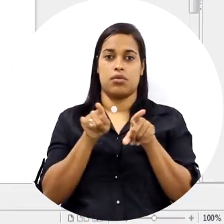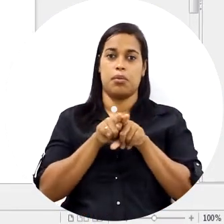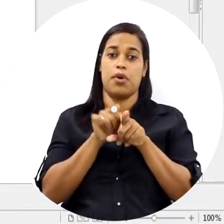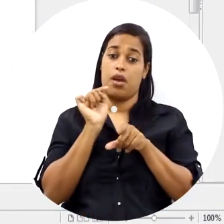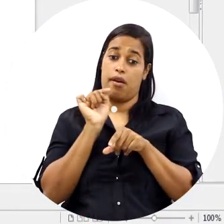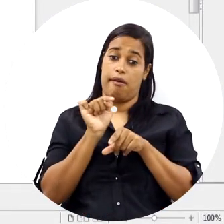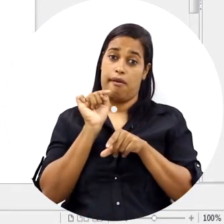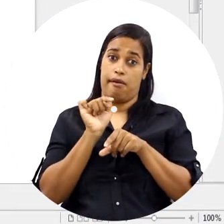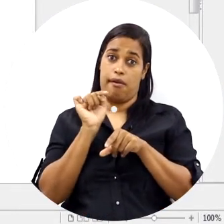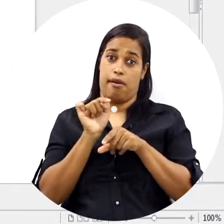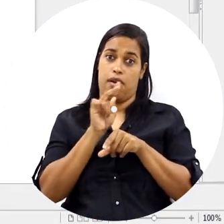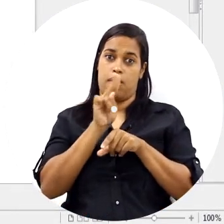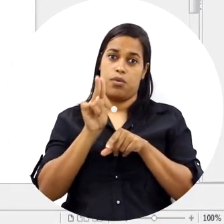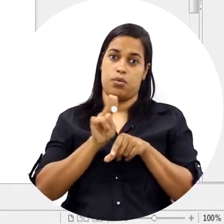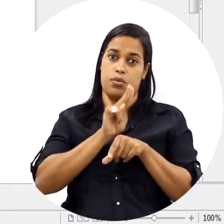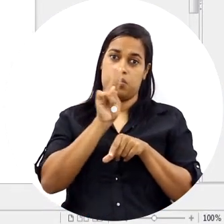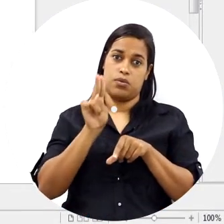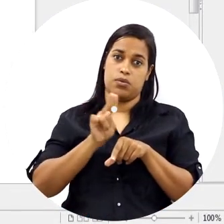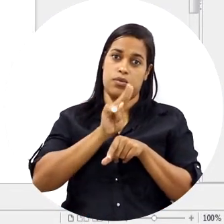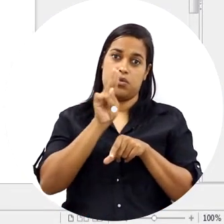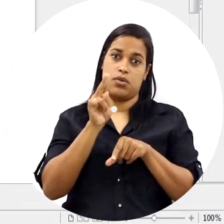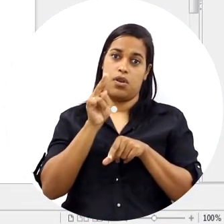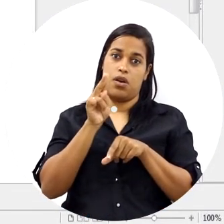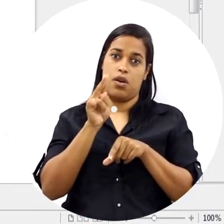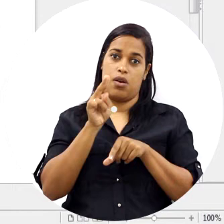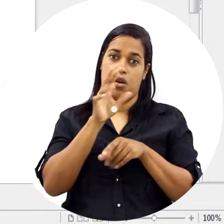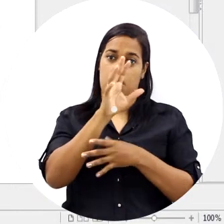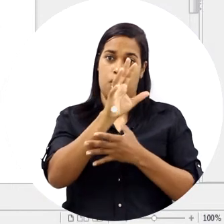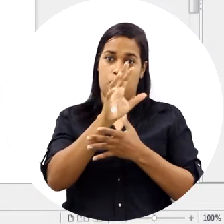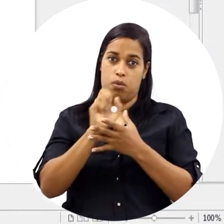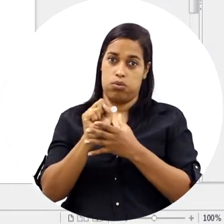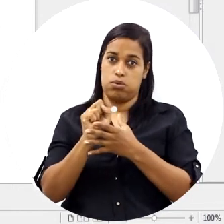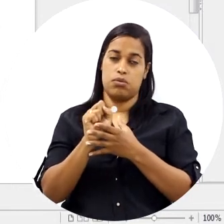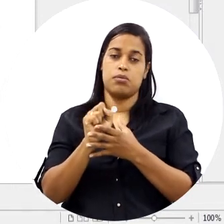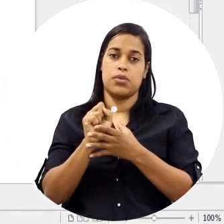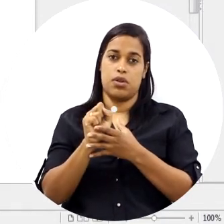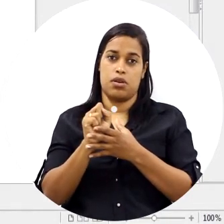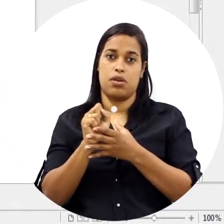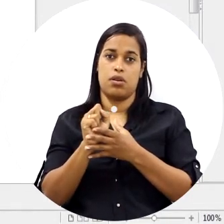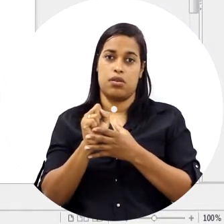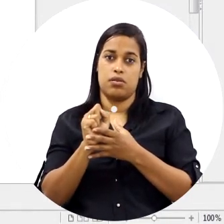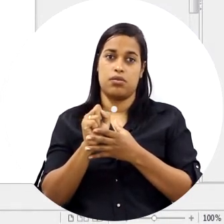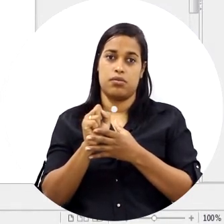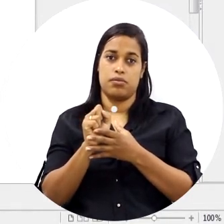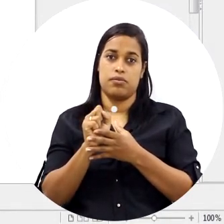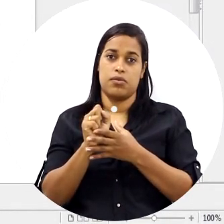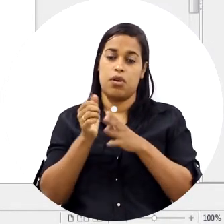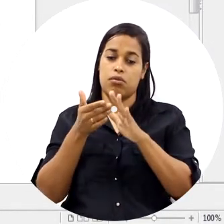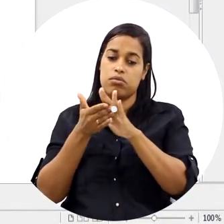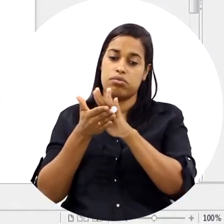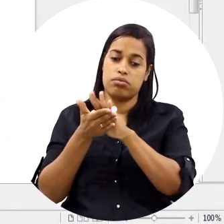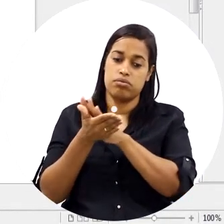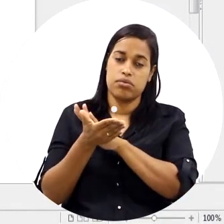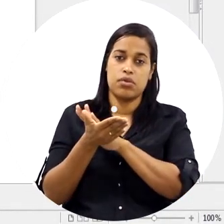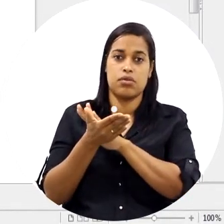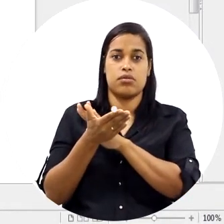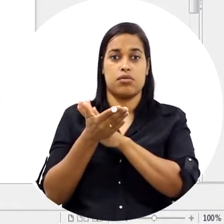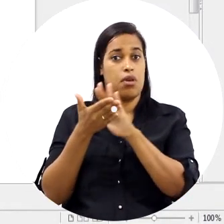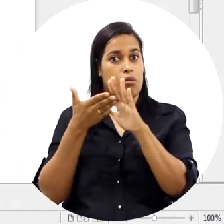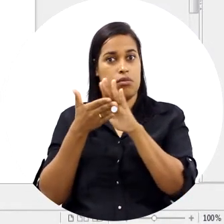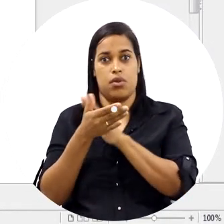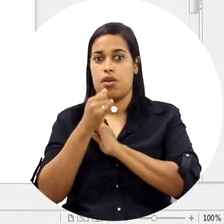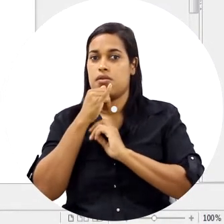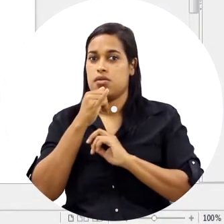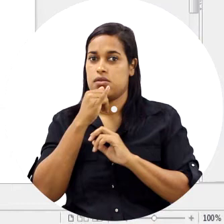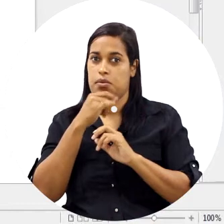aqui utilizar o Ctrl P para, digamos, justamente imprimir, mas a gente não vai imprimir. Nesse